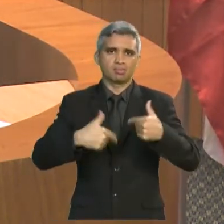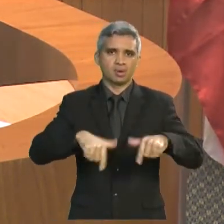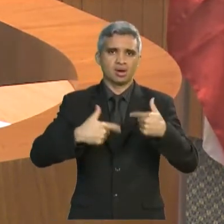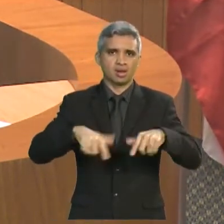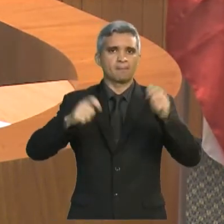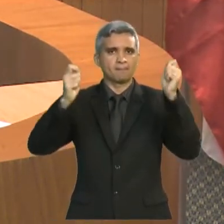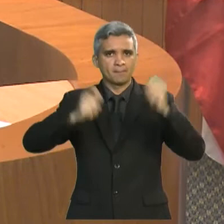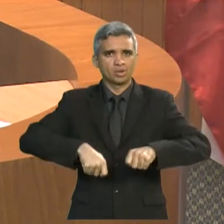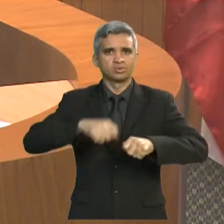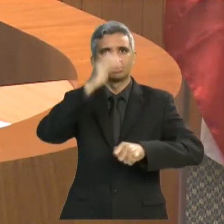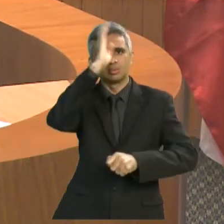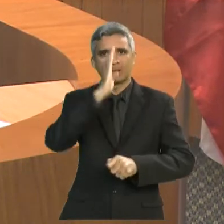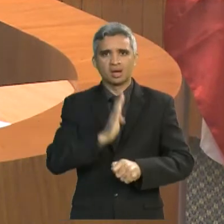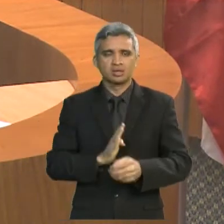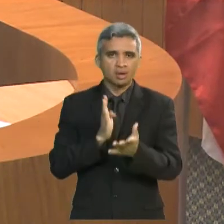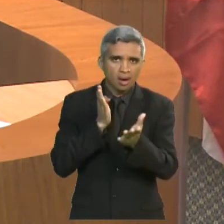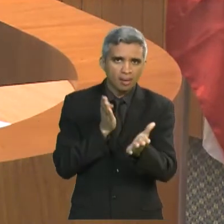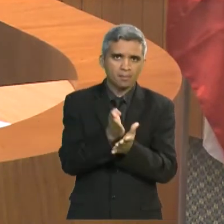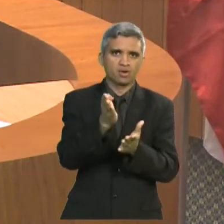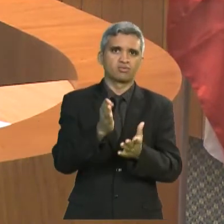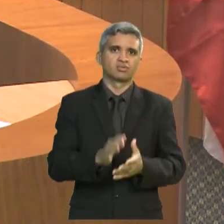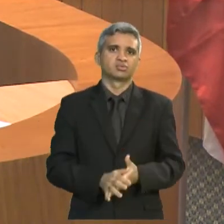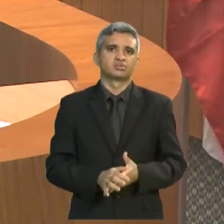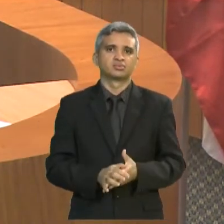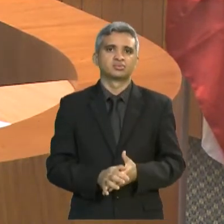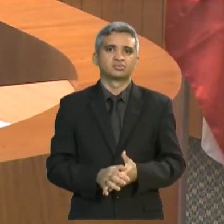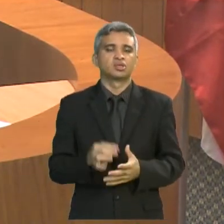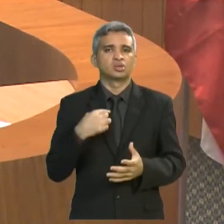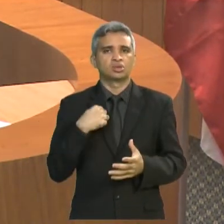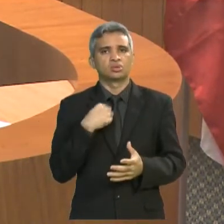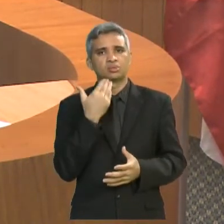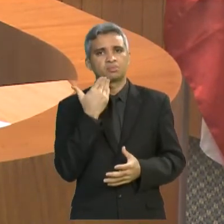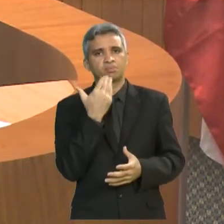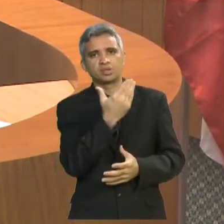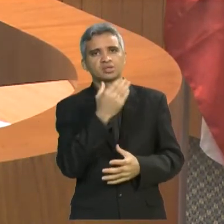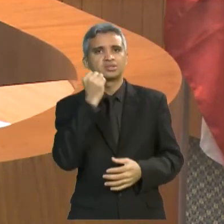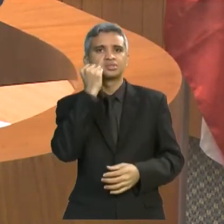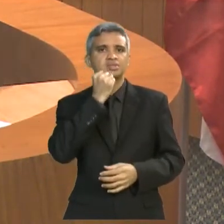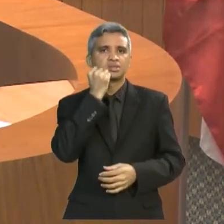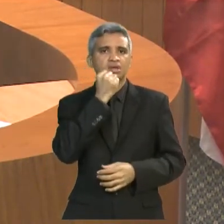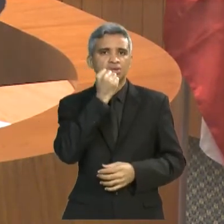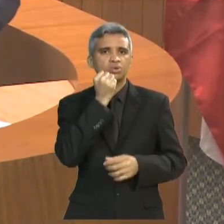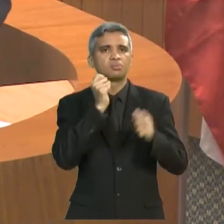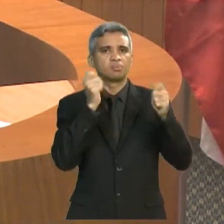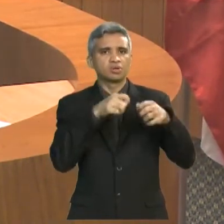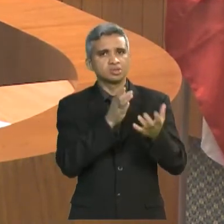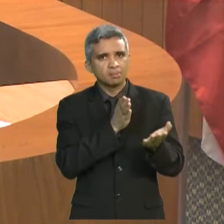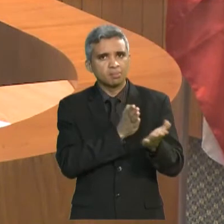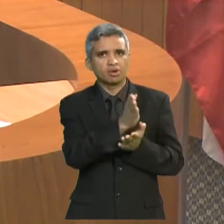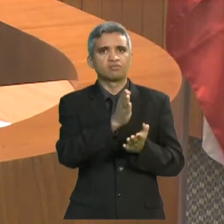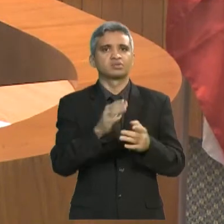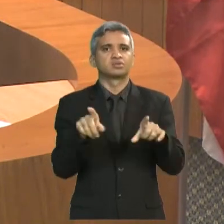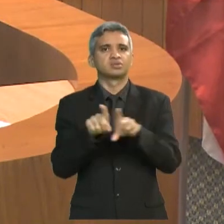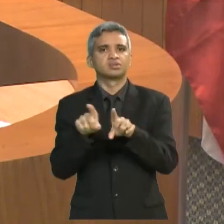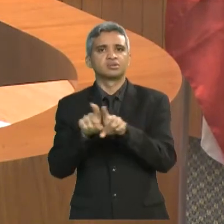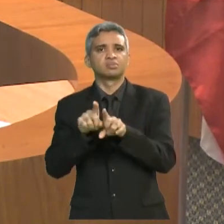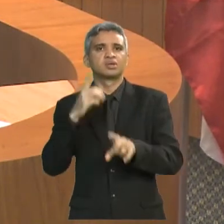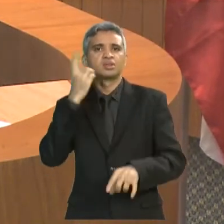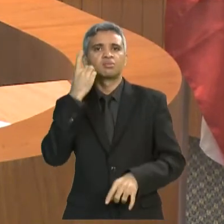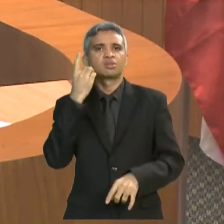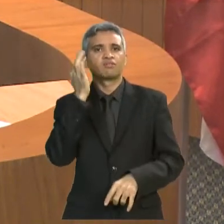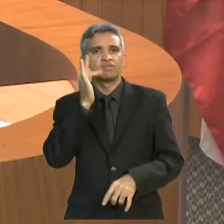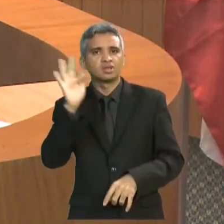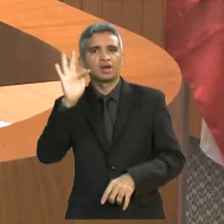então solicitando a senadores que venha põe que votem a favor e as 18 capitais cereais que tem apoio que votem a favor